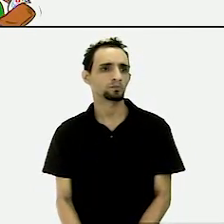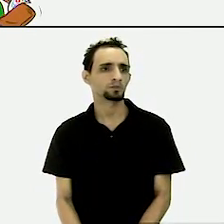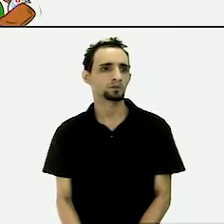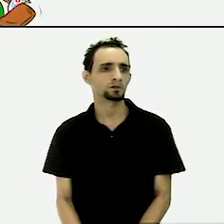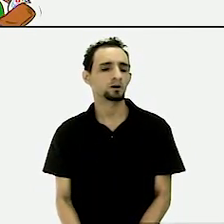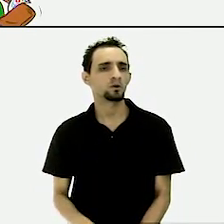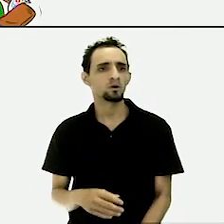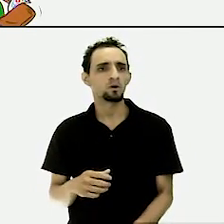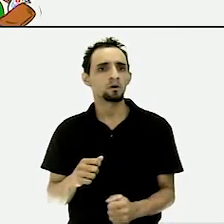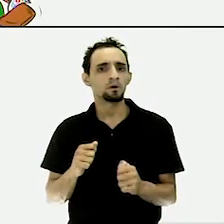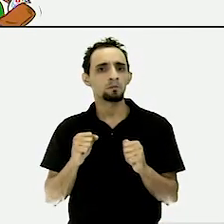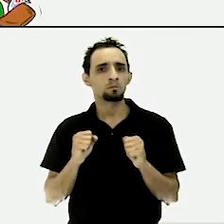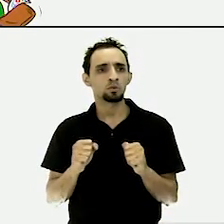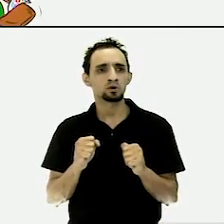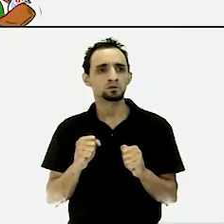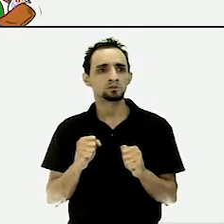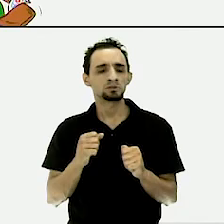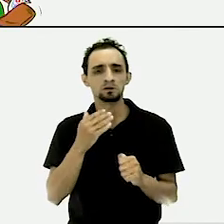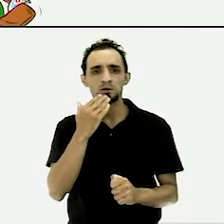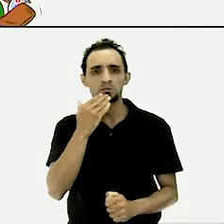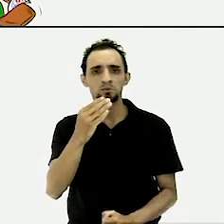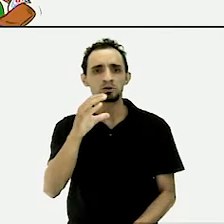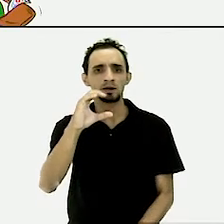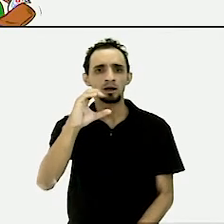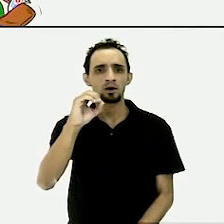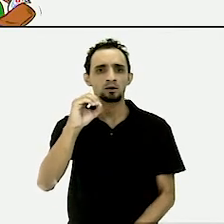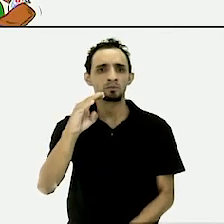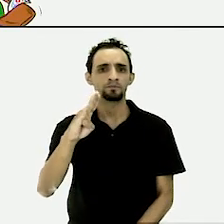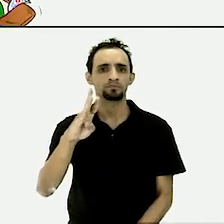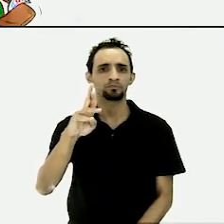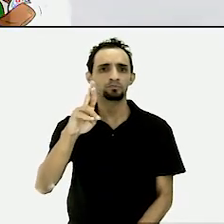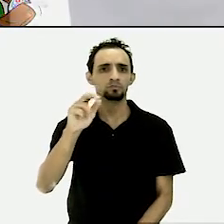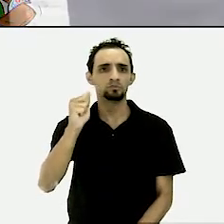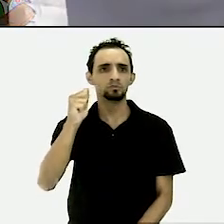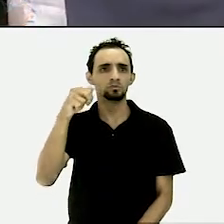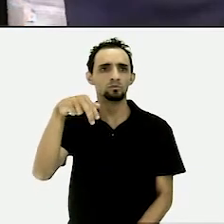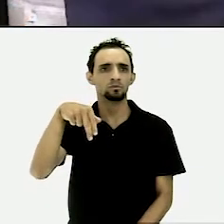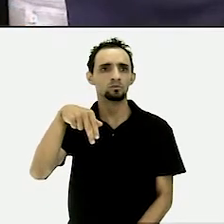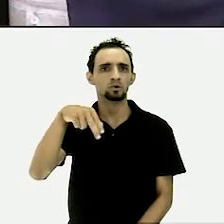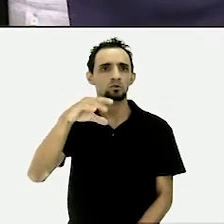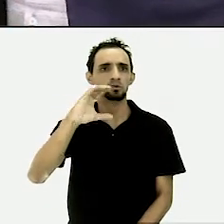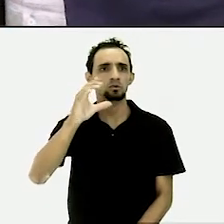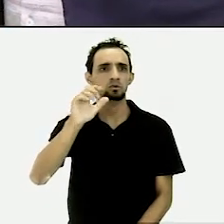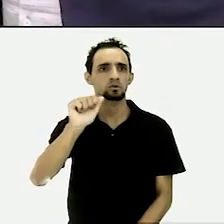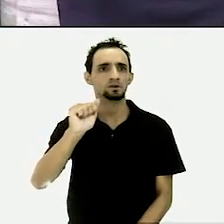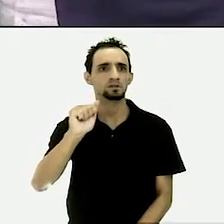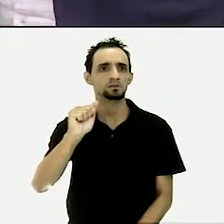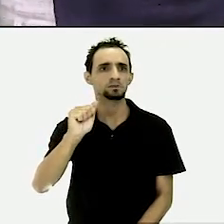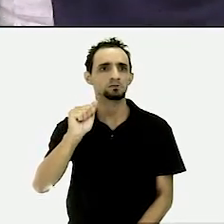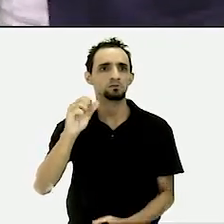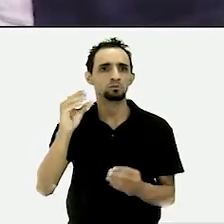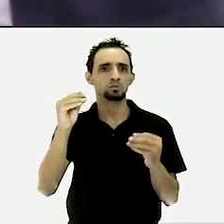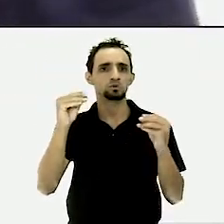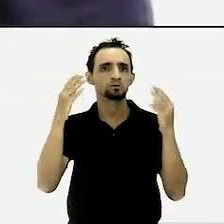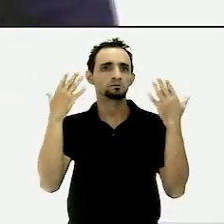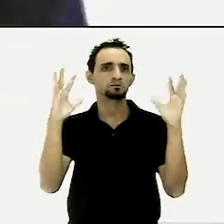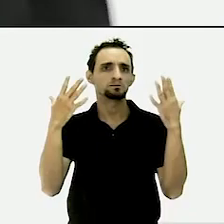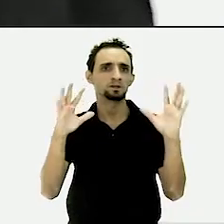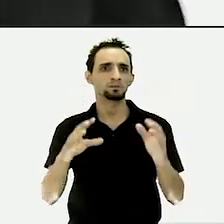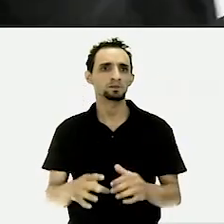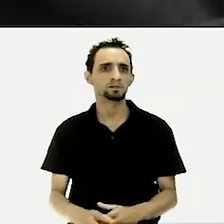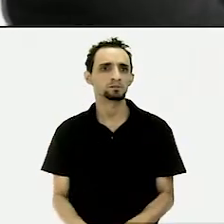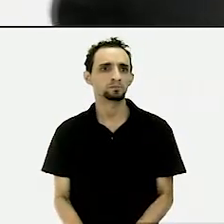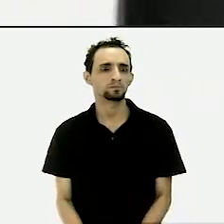mas também quando é para falar bem, tem que falar bem. E esse caso, parabéns, vocês estão de parabéns. Obrigado,